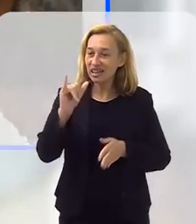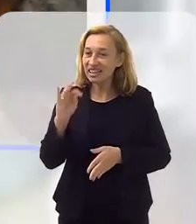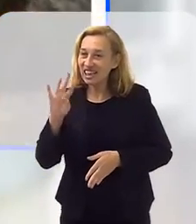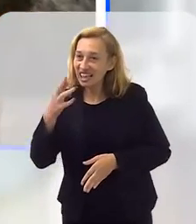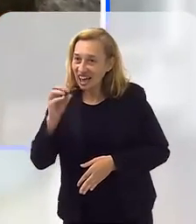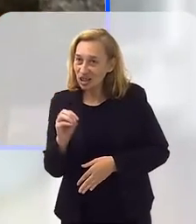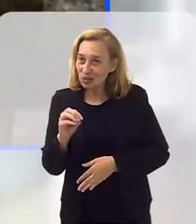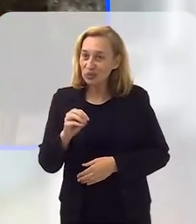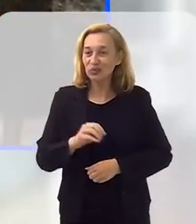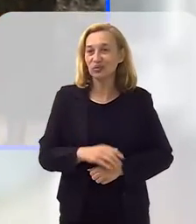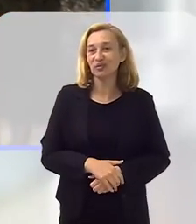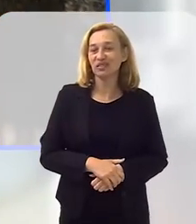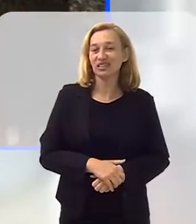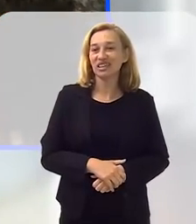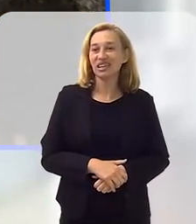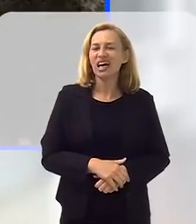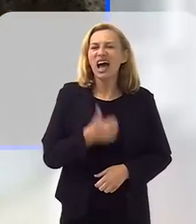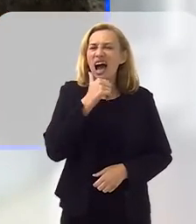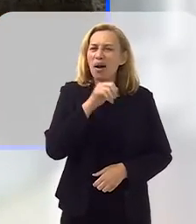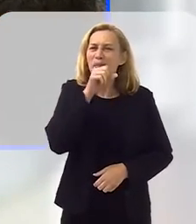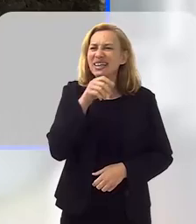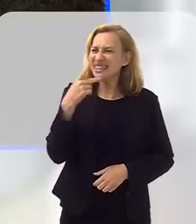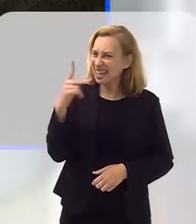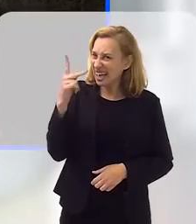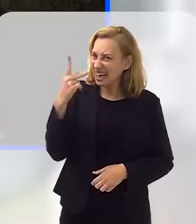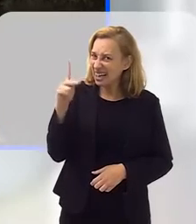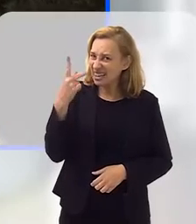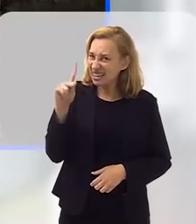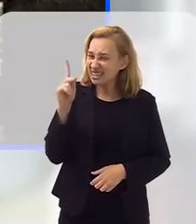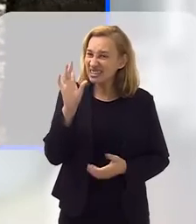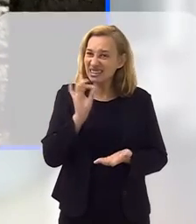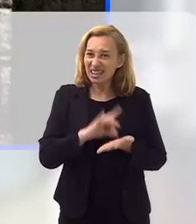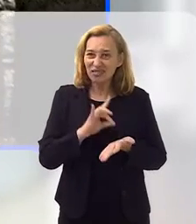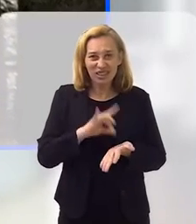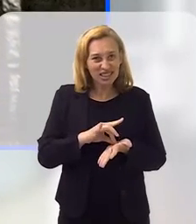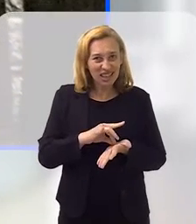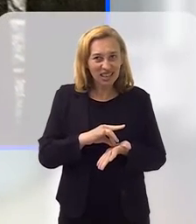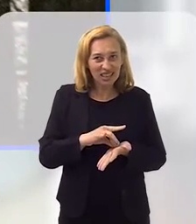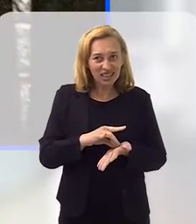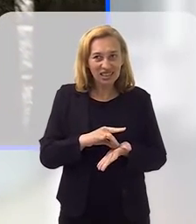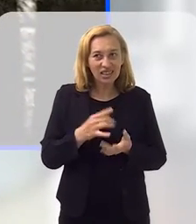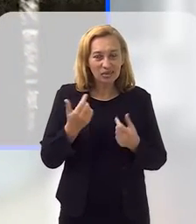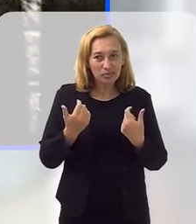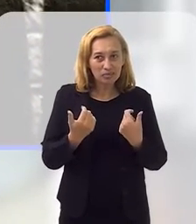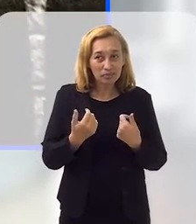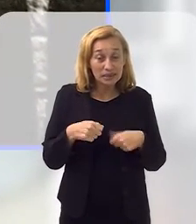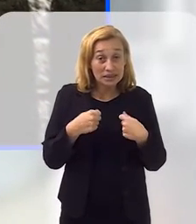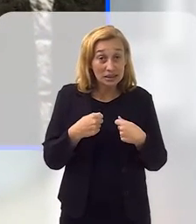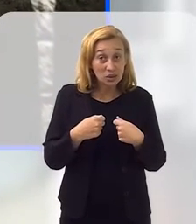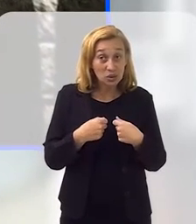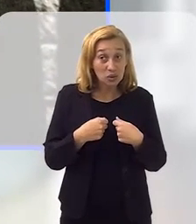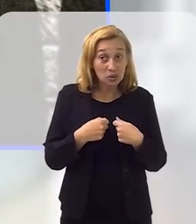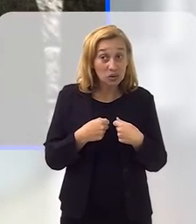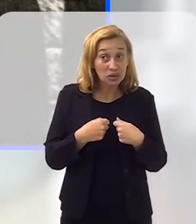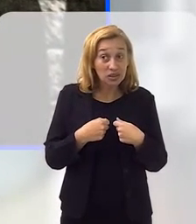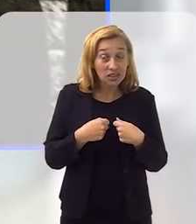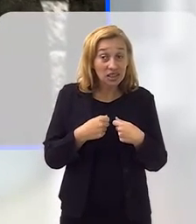no internato. E a mãe dela, na verdade, teve que lançar mão de